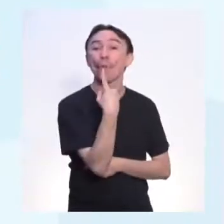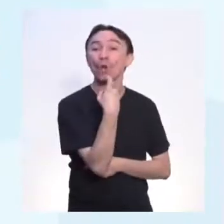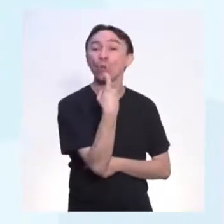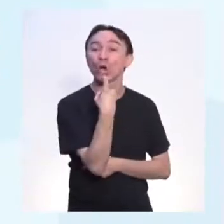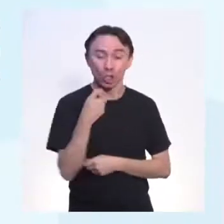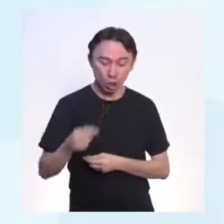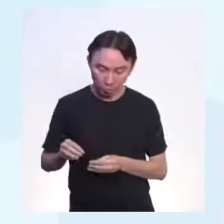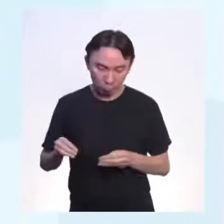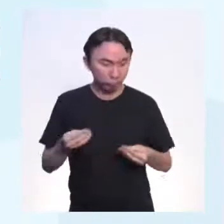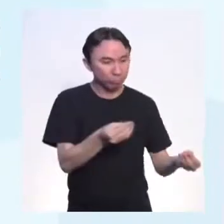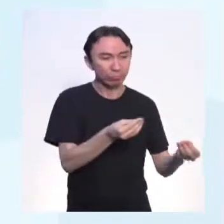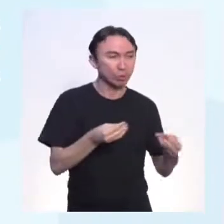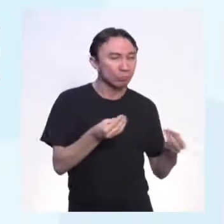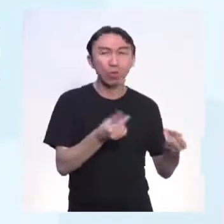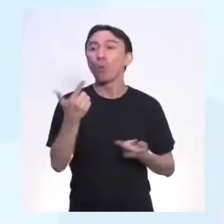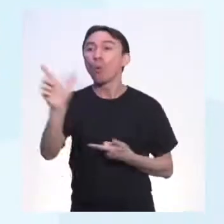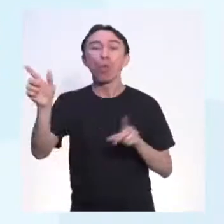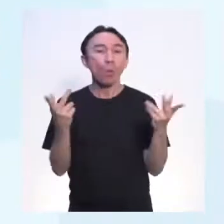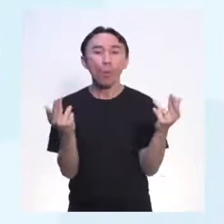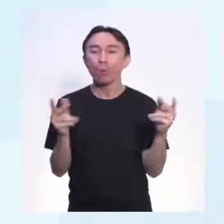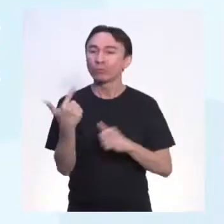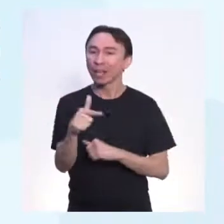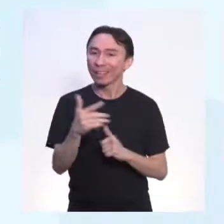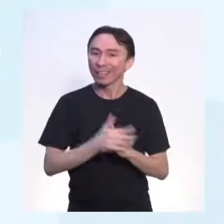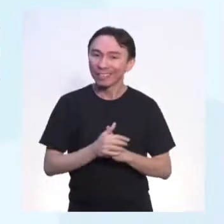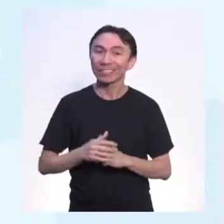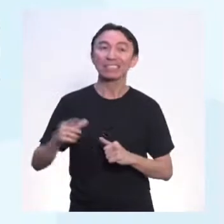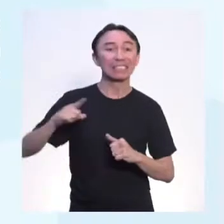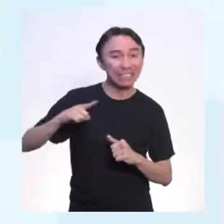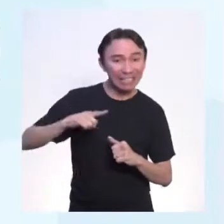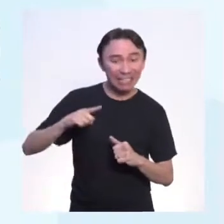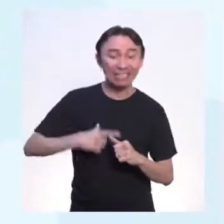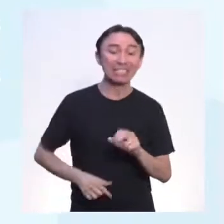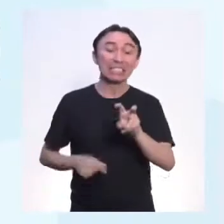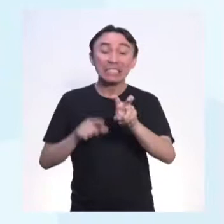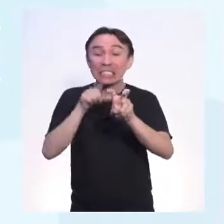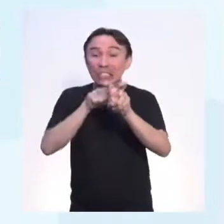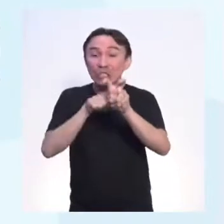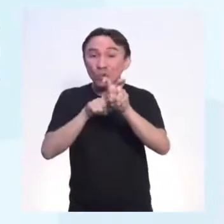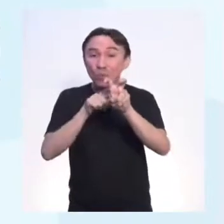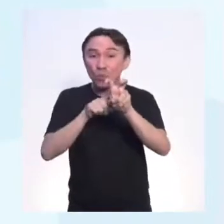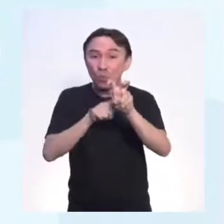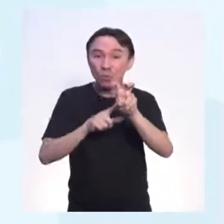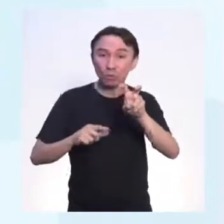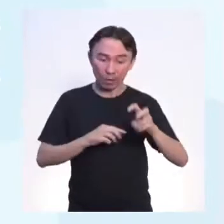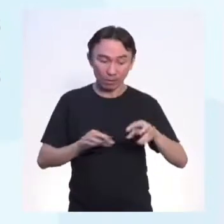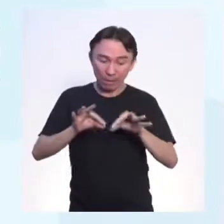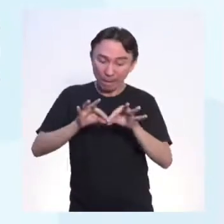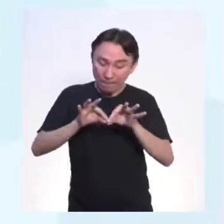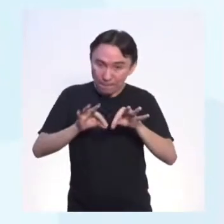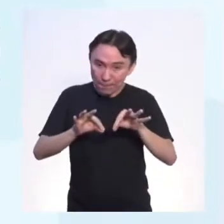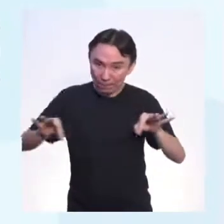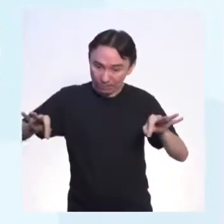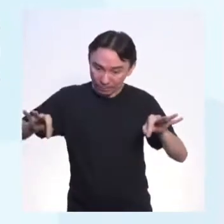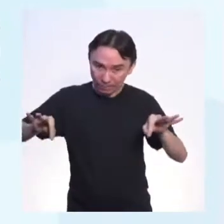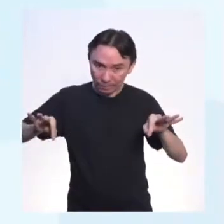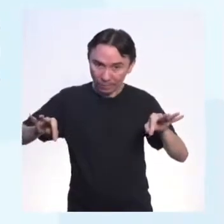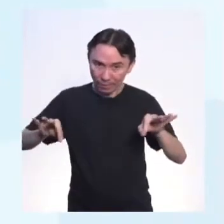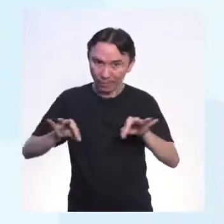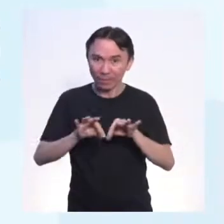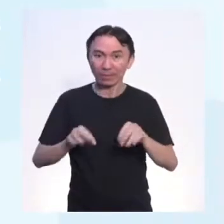clientes. Ela dispõe de 5 diferentes tipos de fecho,